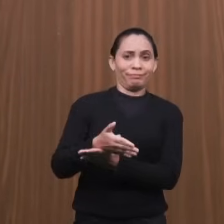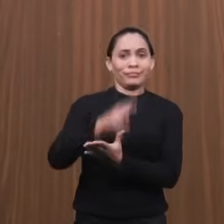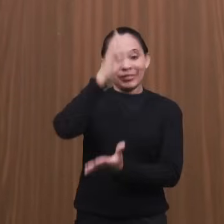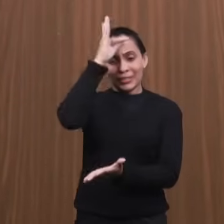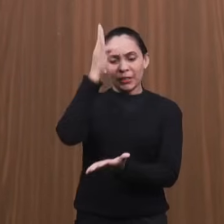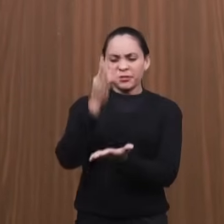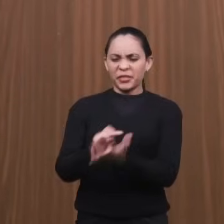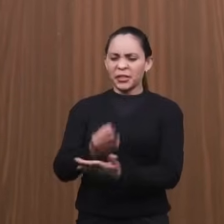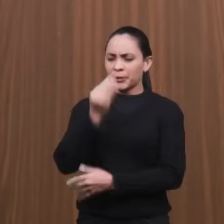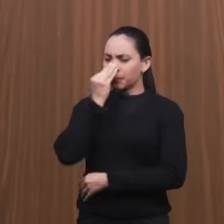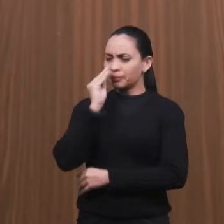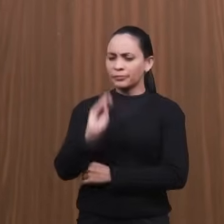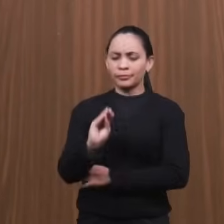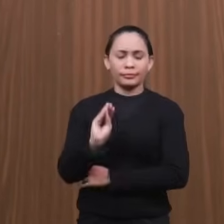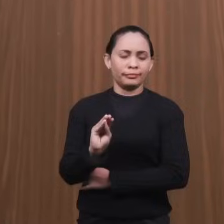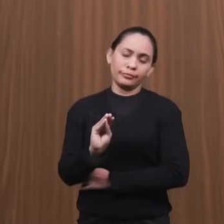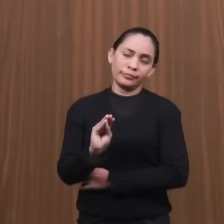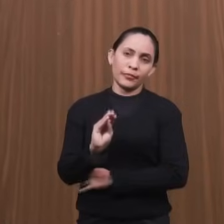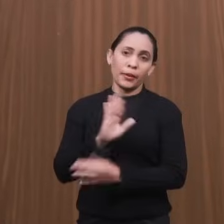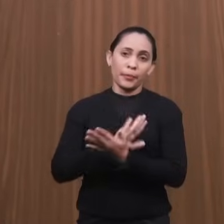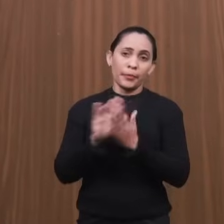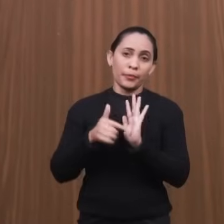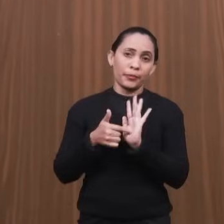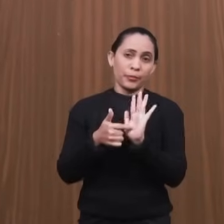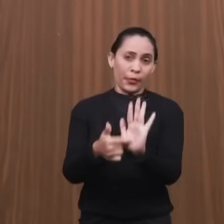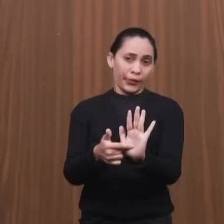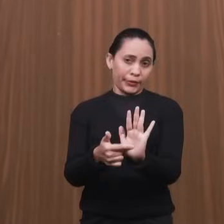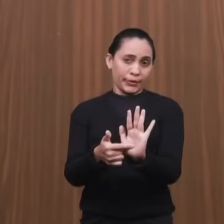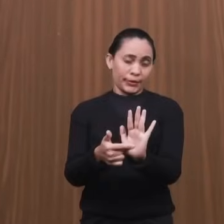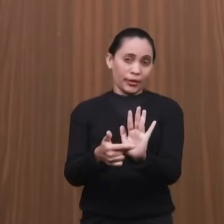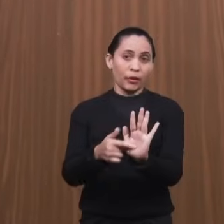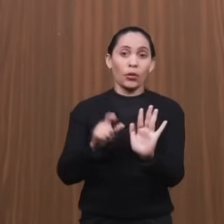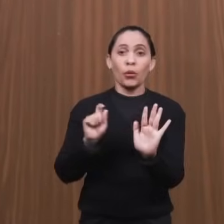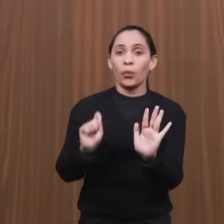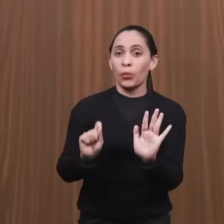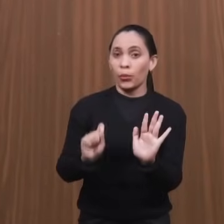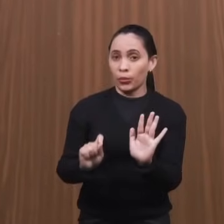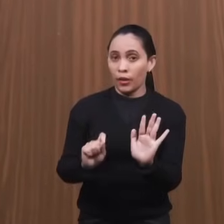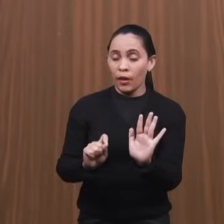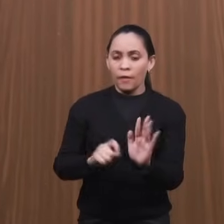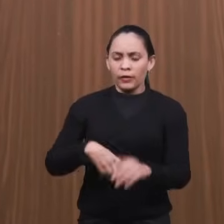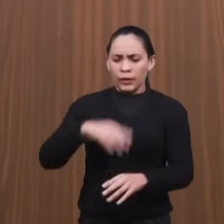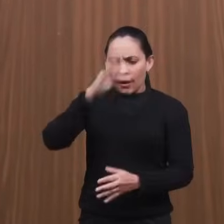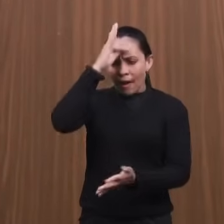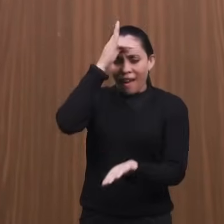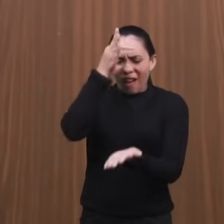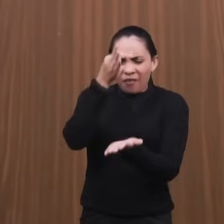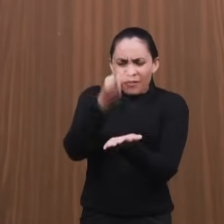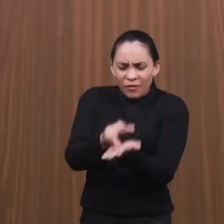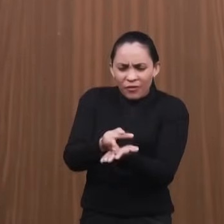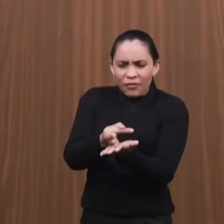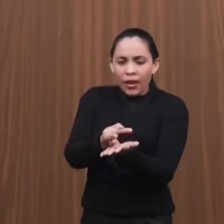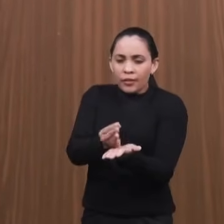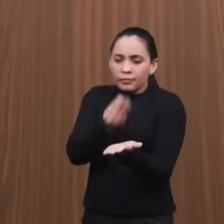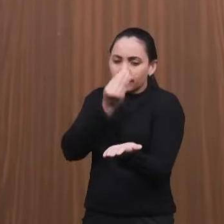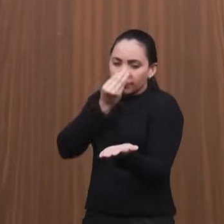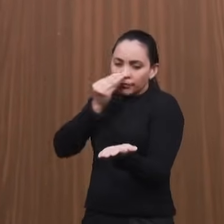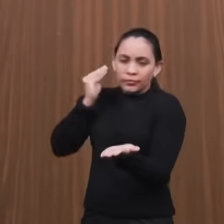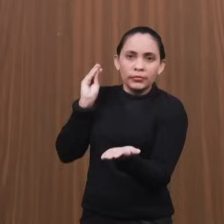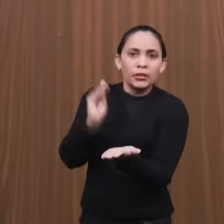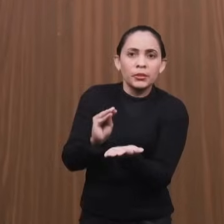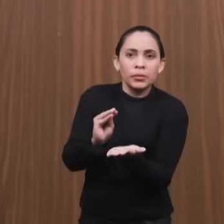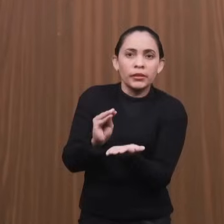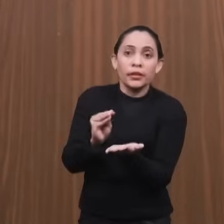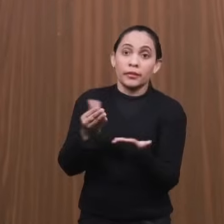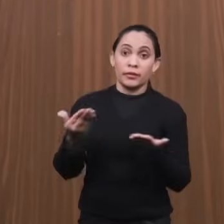fé. Aquilo que a palavra de Deus fala da apostasia. O que é apostasia? É o desvio da fé. Mas de quem? De quem